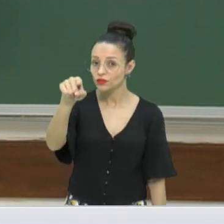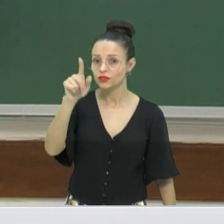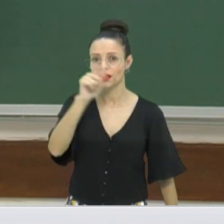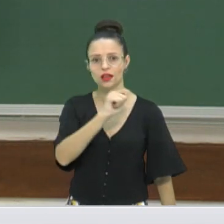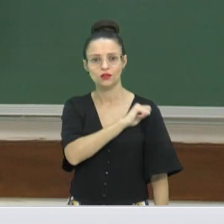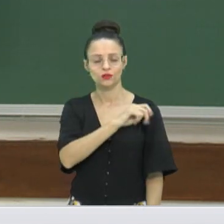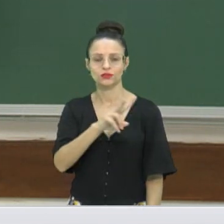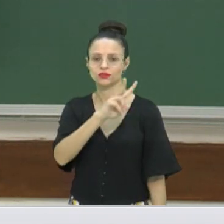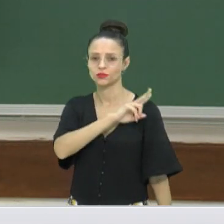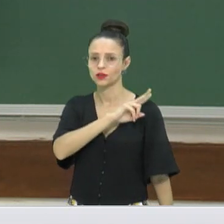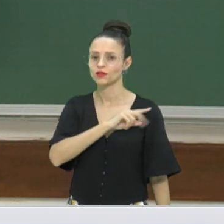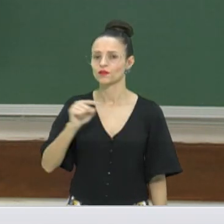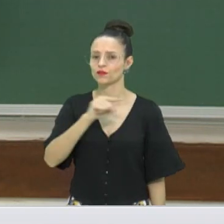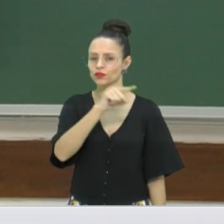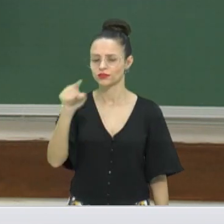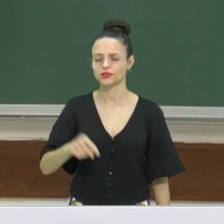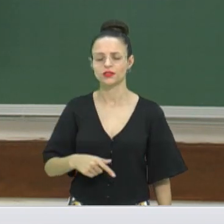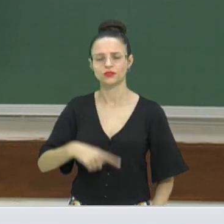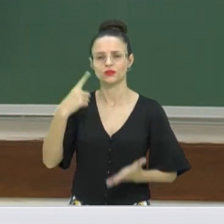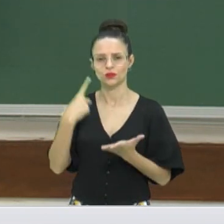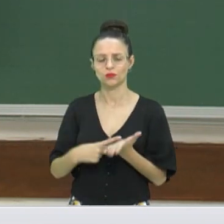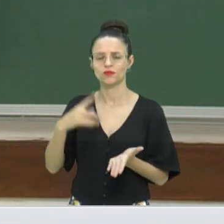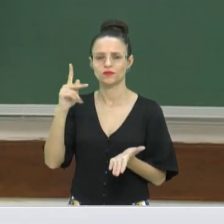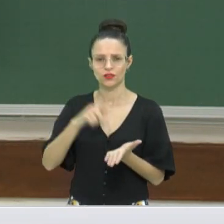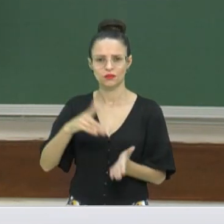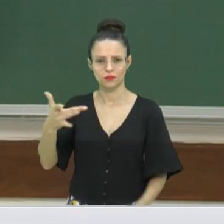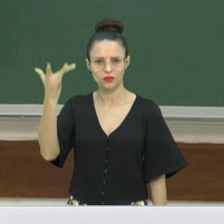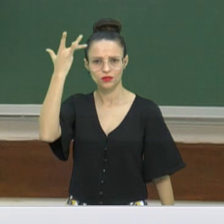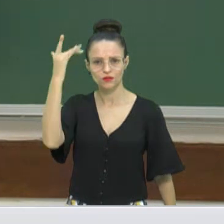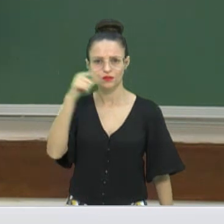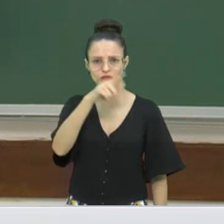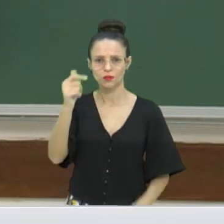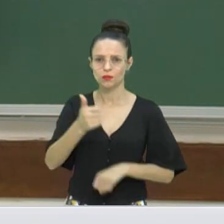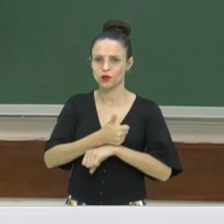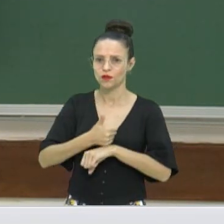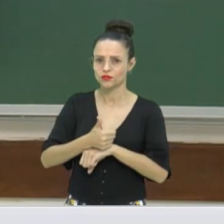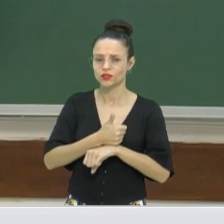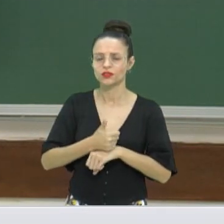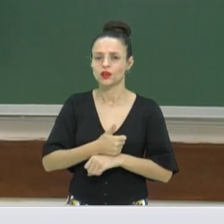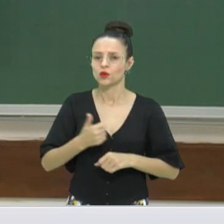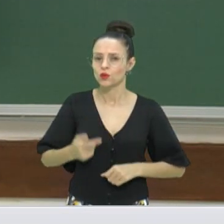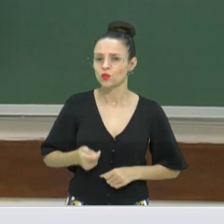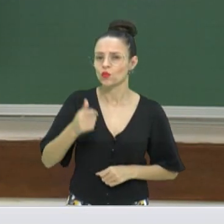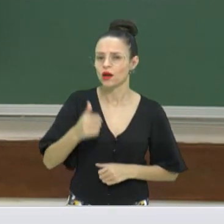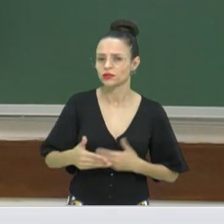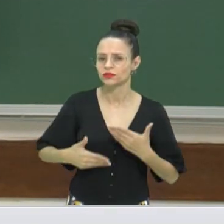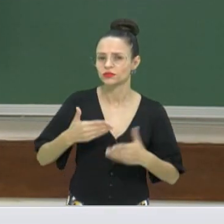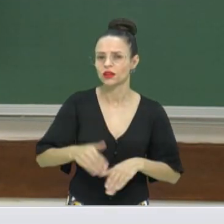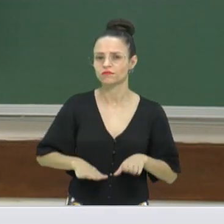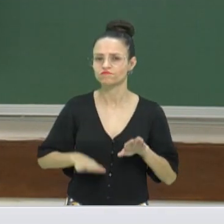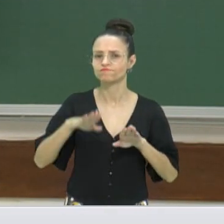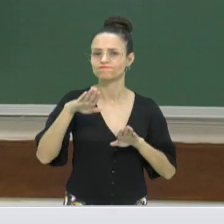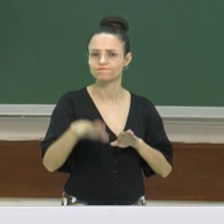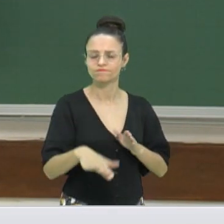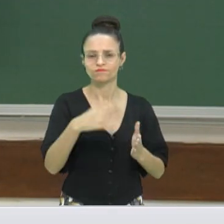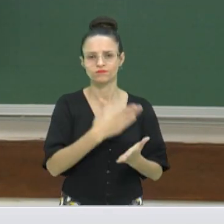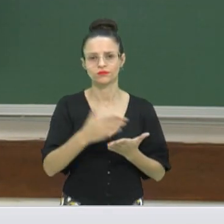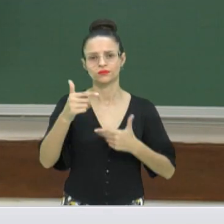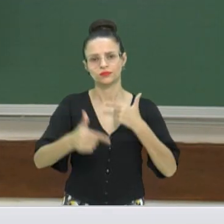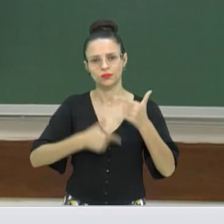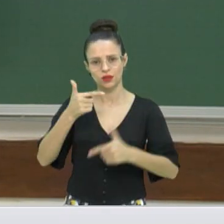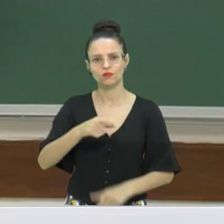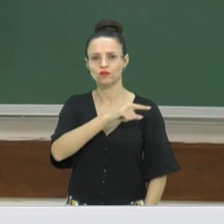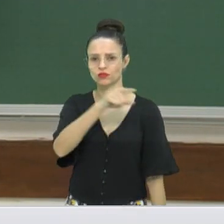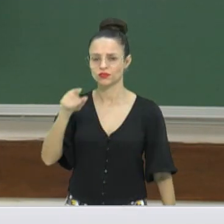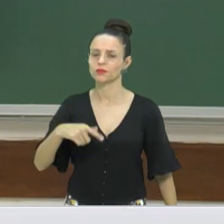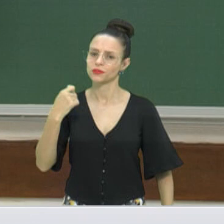aluno do ensino médio, você já tem compromisso com a verdade, você é um profissional que está quase lá com o pé no mundo do trabalho e você